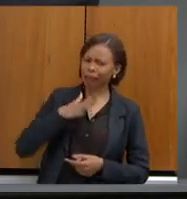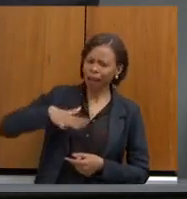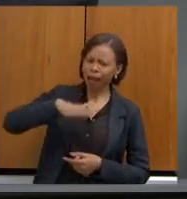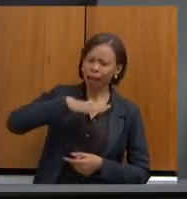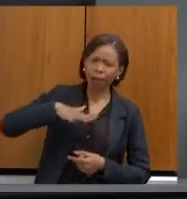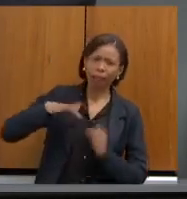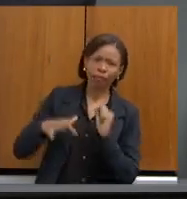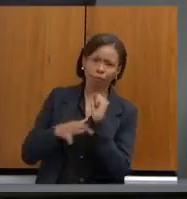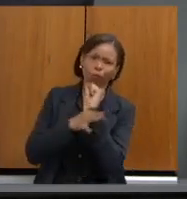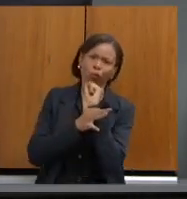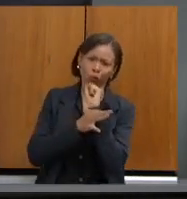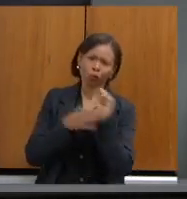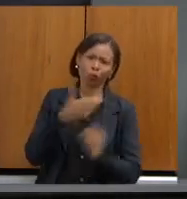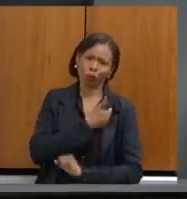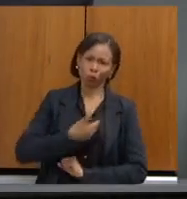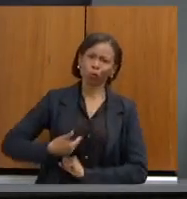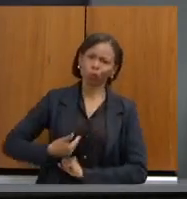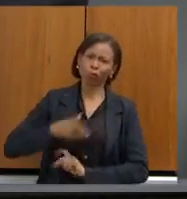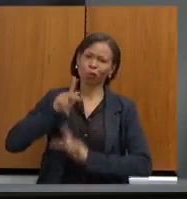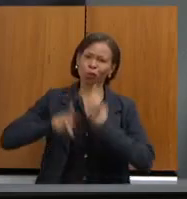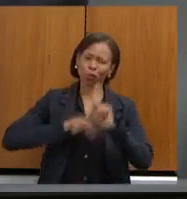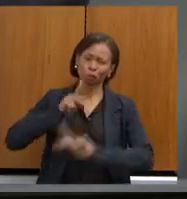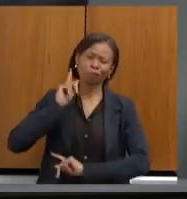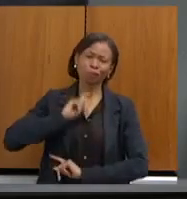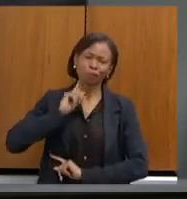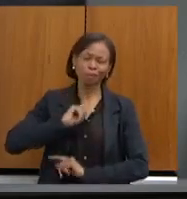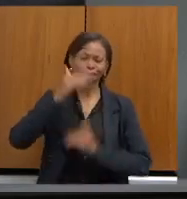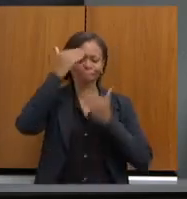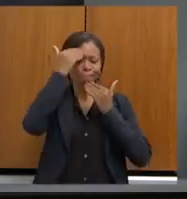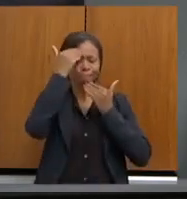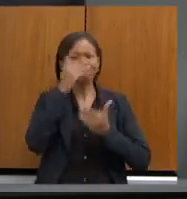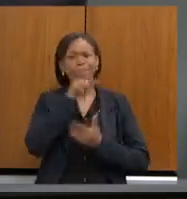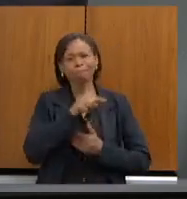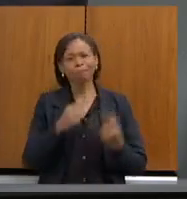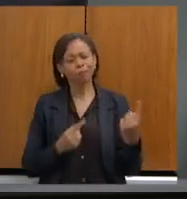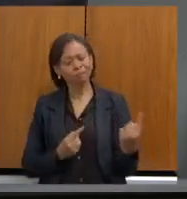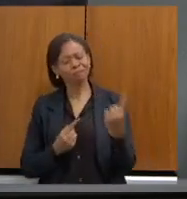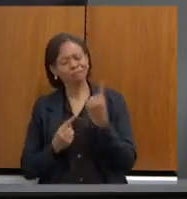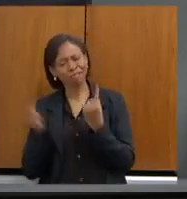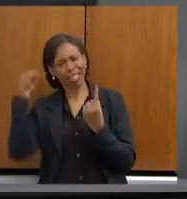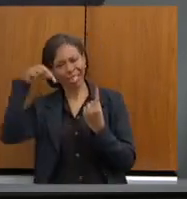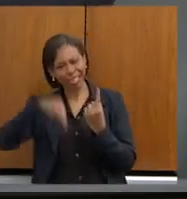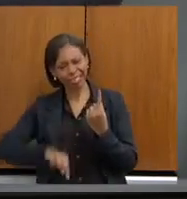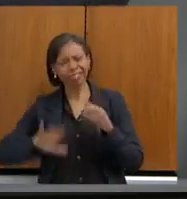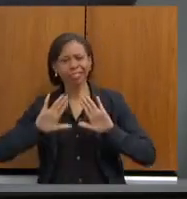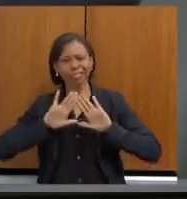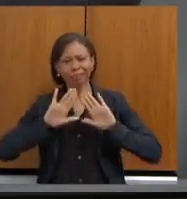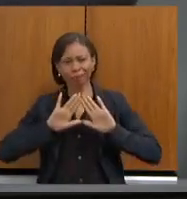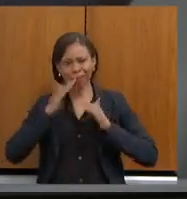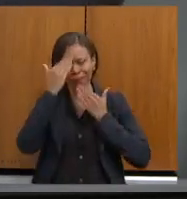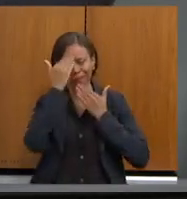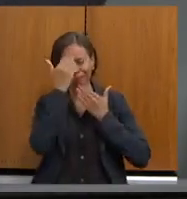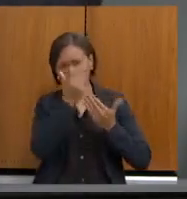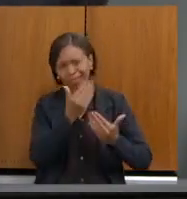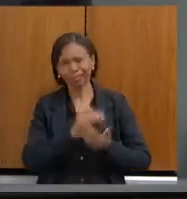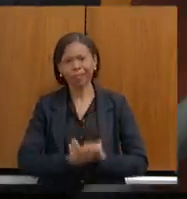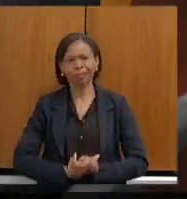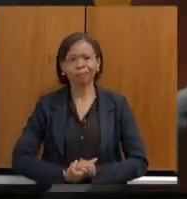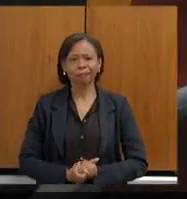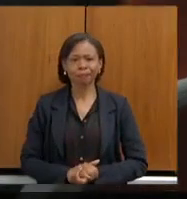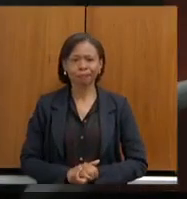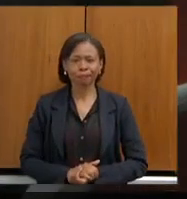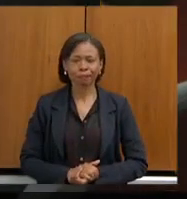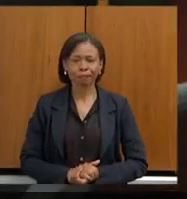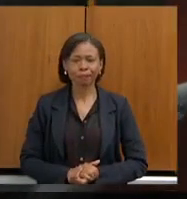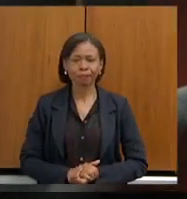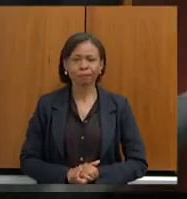pública a nossa segurança do Povo Mineiro Muito obrigado pela Oi Rosa aqui na nossa casa obrigado sejam